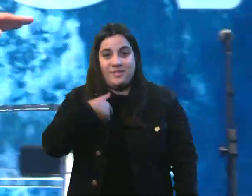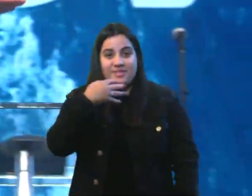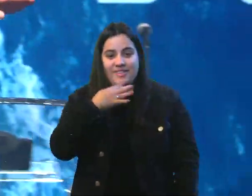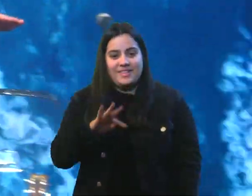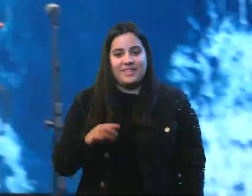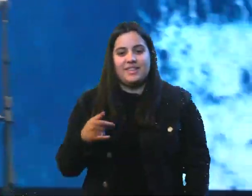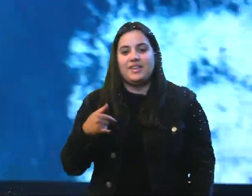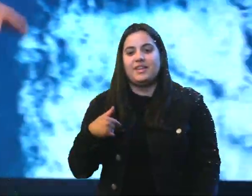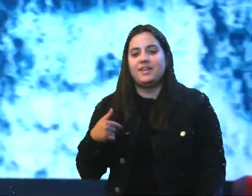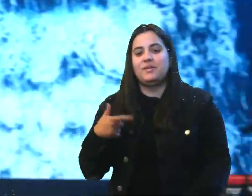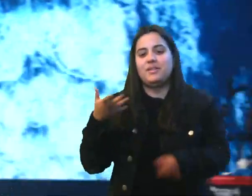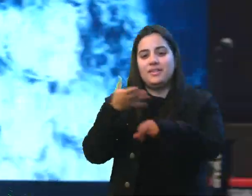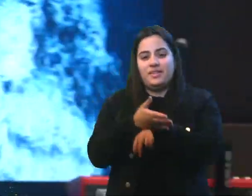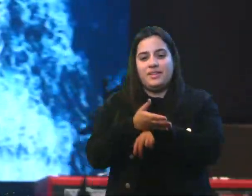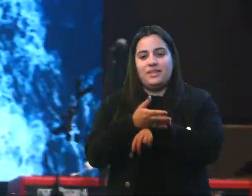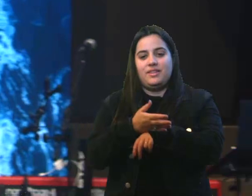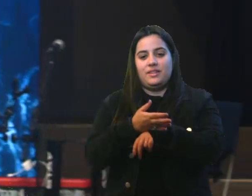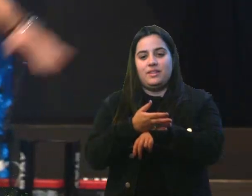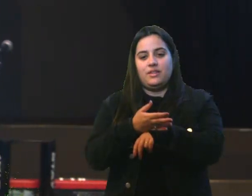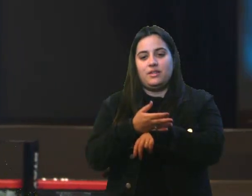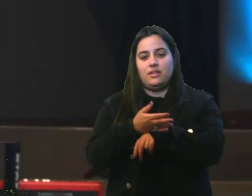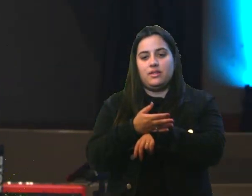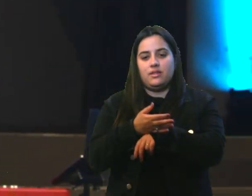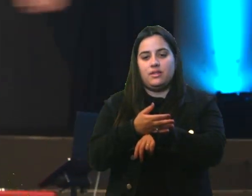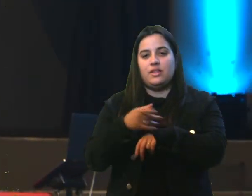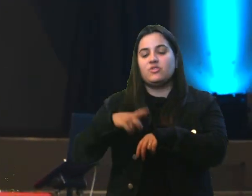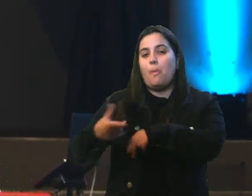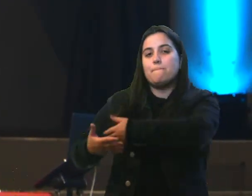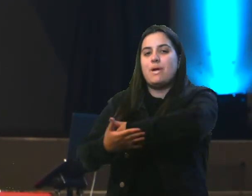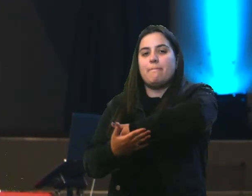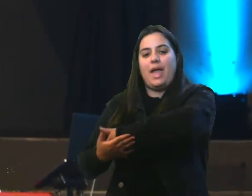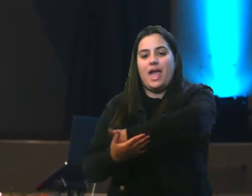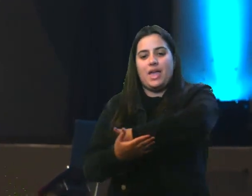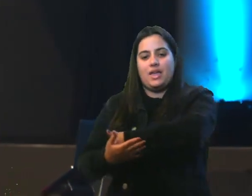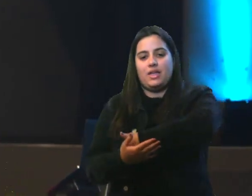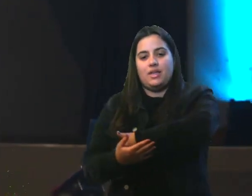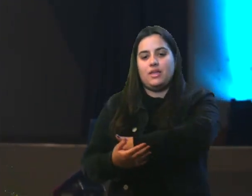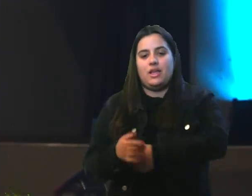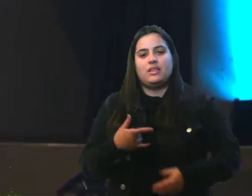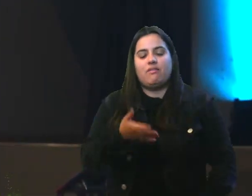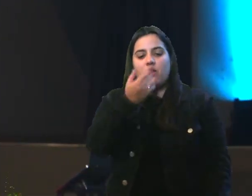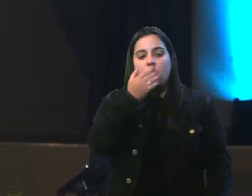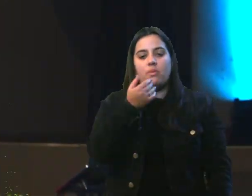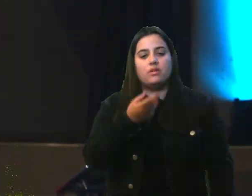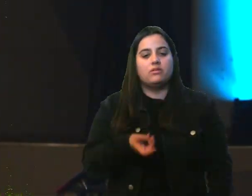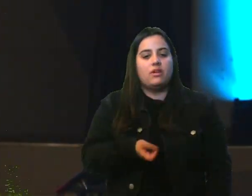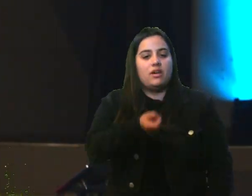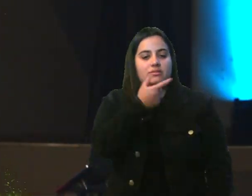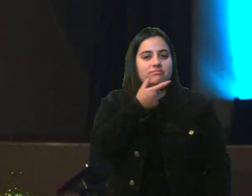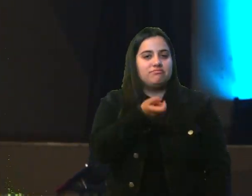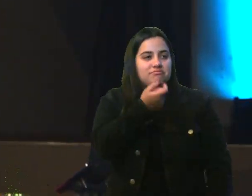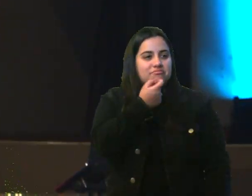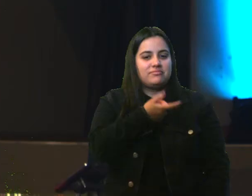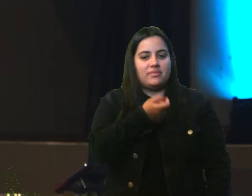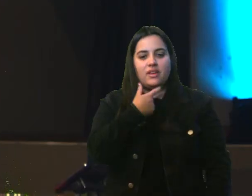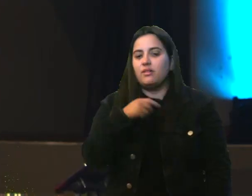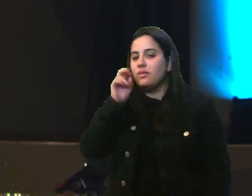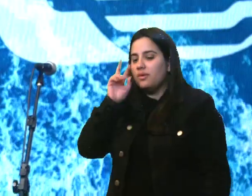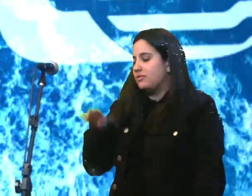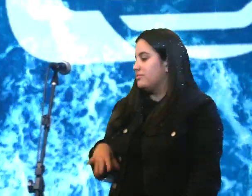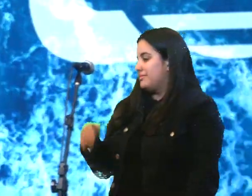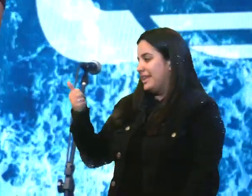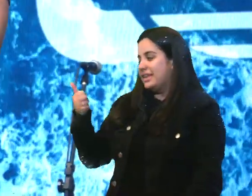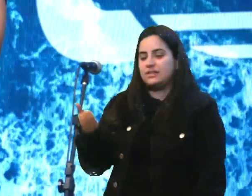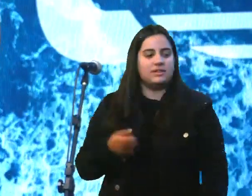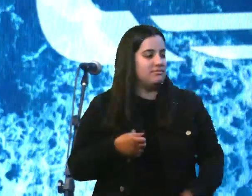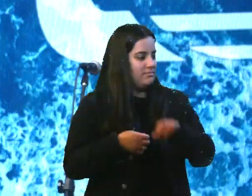Entrei no banco de trás. Quando eu sentei no banco de trás, tinha um bebezinho do meu lado. Ele estava comendo alguma coisa assim. Eu olhei para ele e falei, beleza?